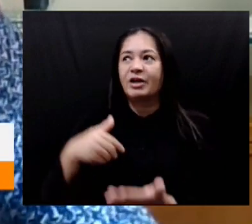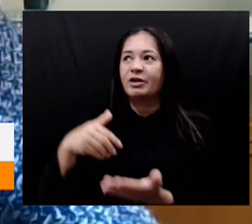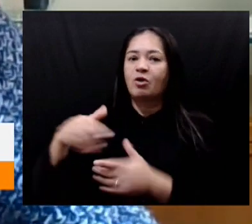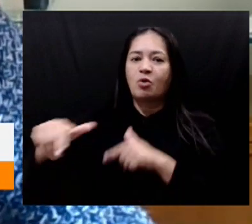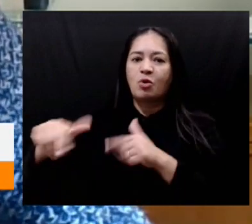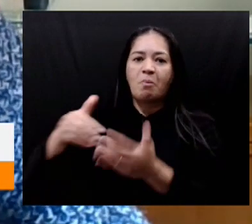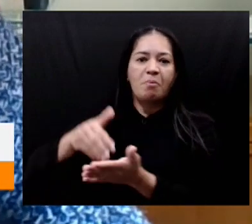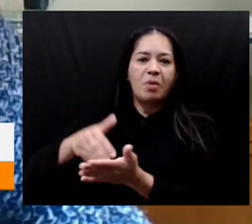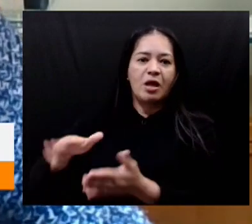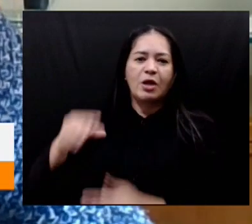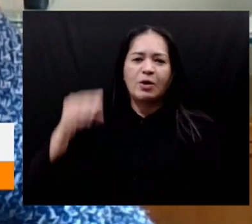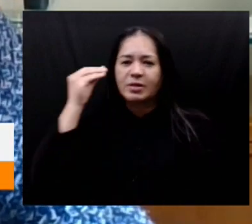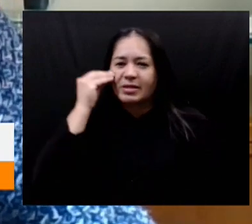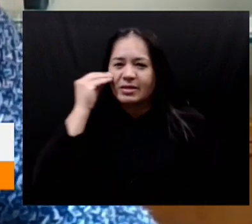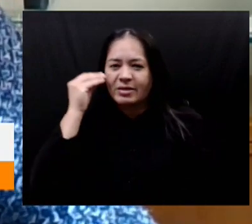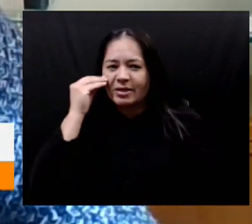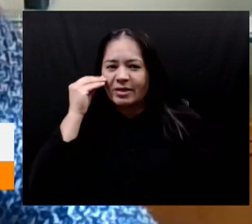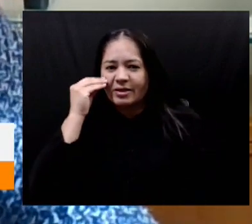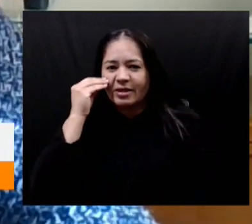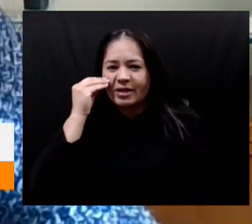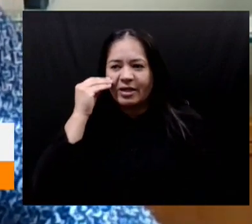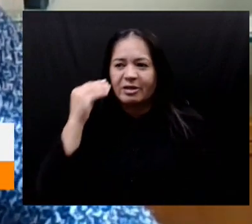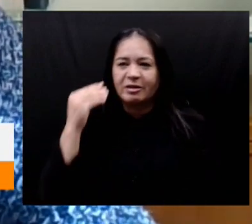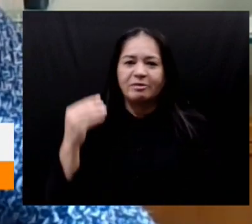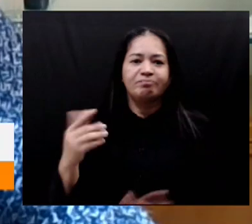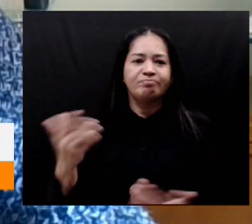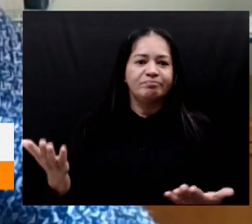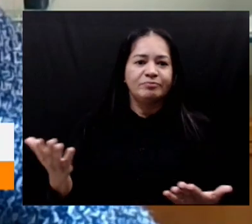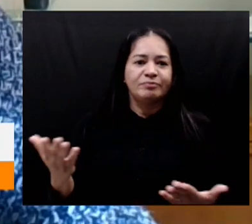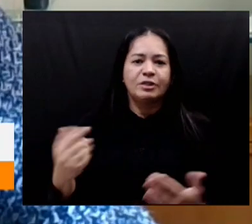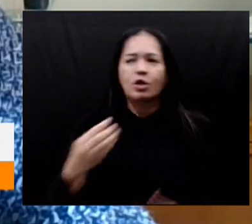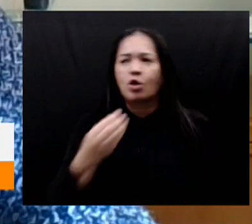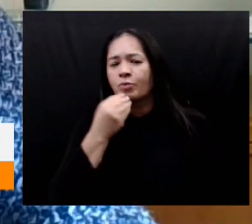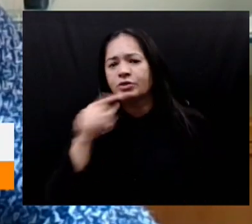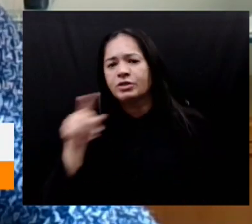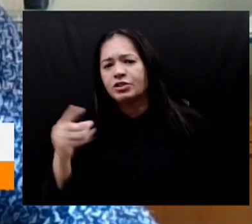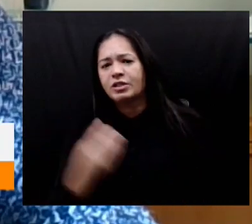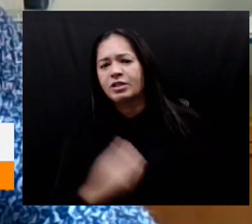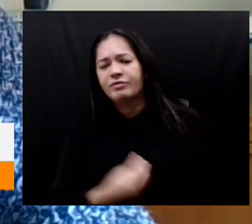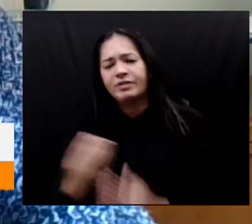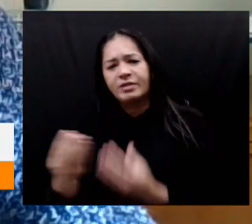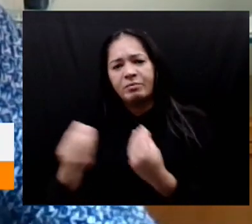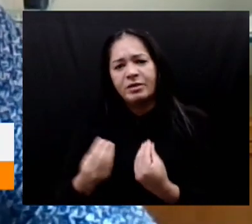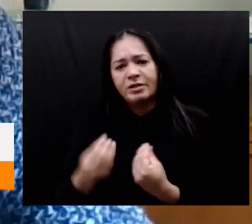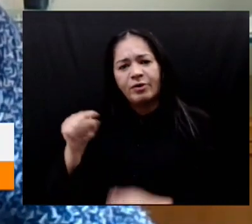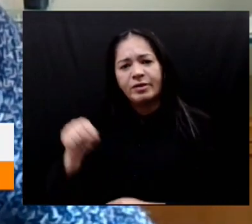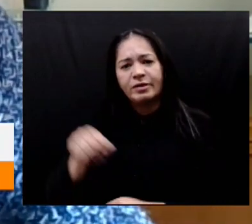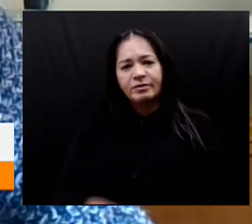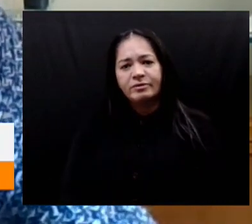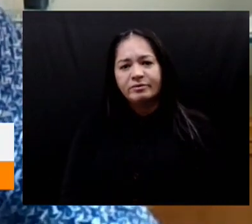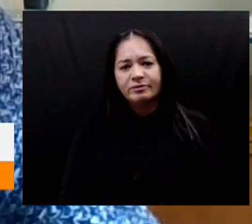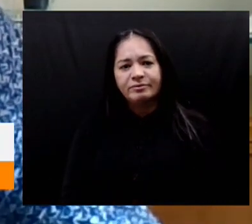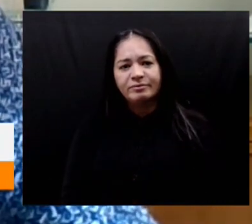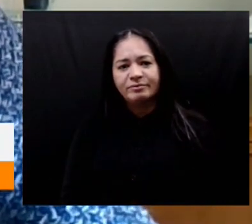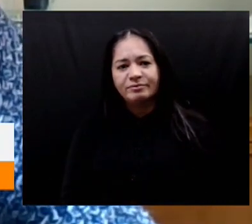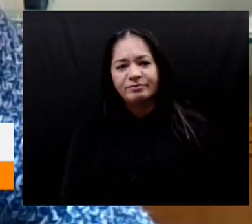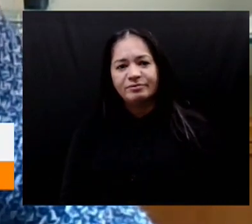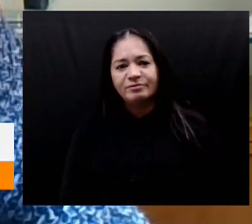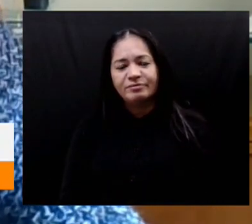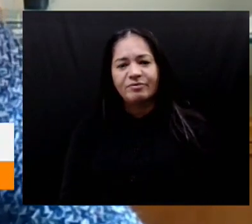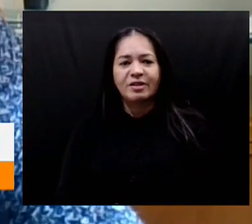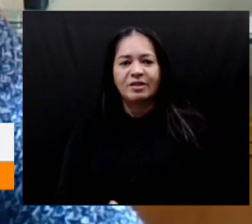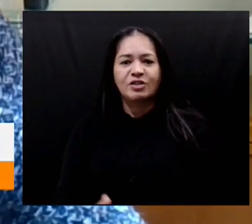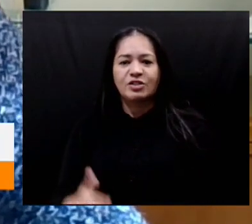eu tentei uma coisa que não funcionou. Que oportunidade que a vida está me dando aqui? Eu já atendi muitas pessoas que